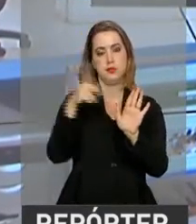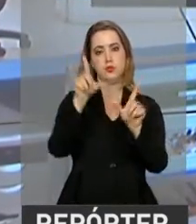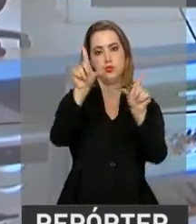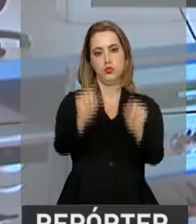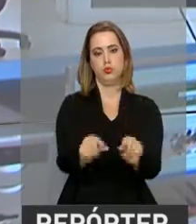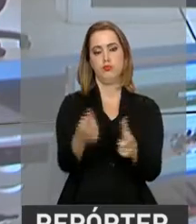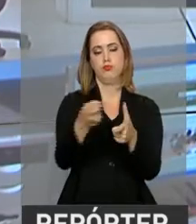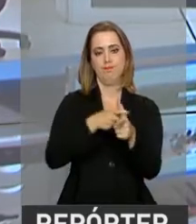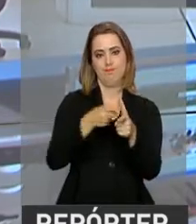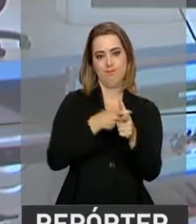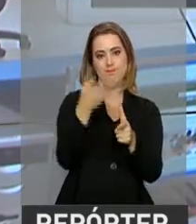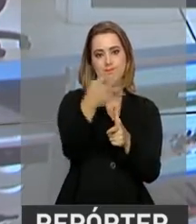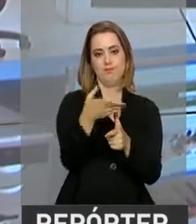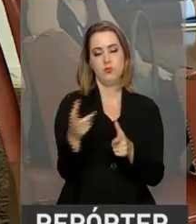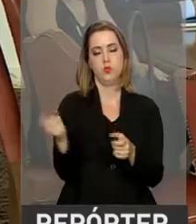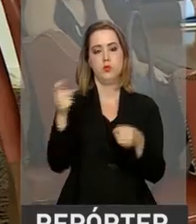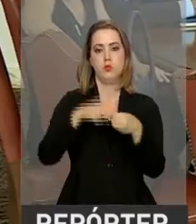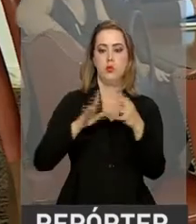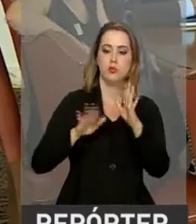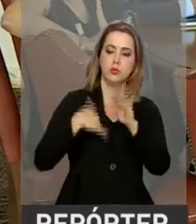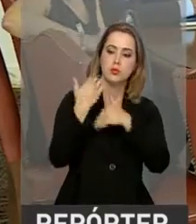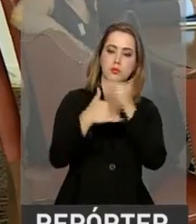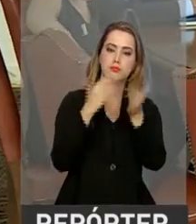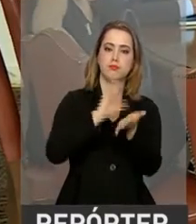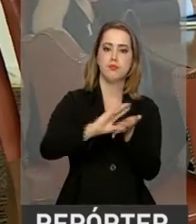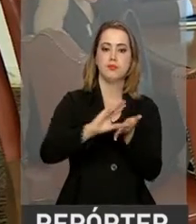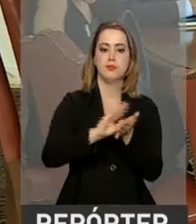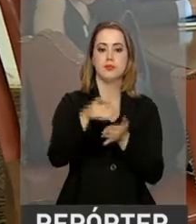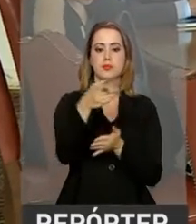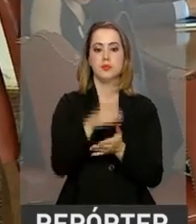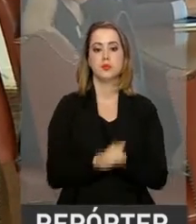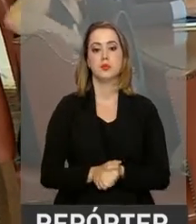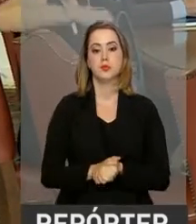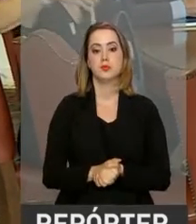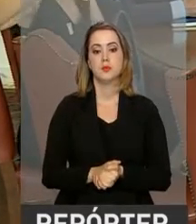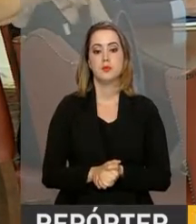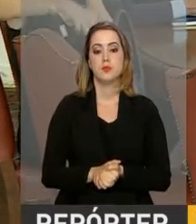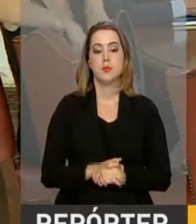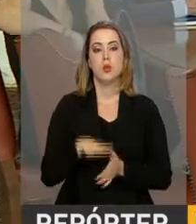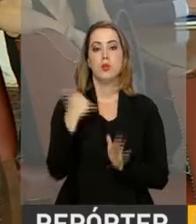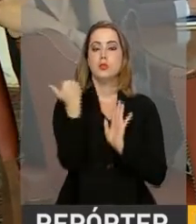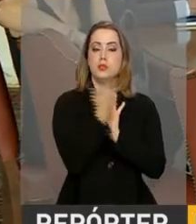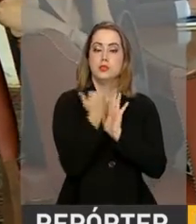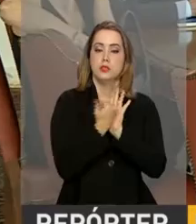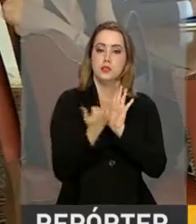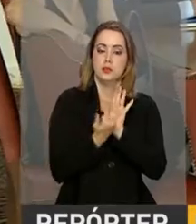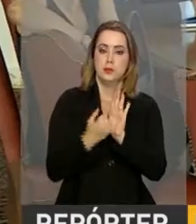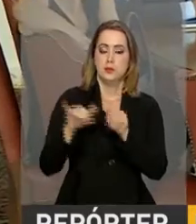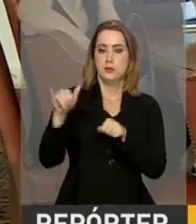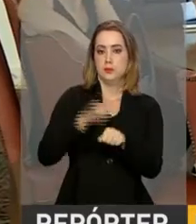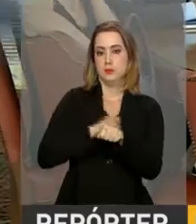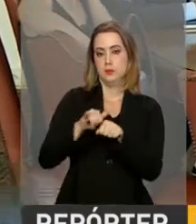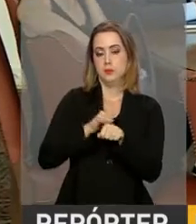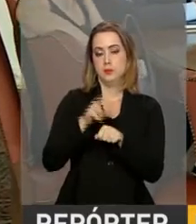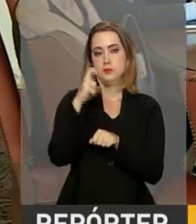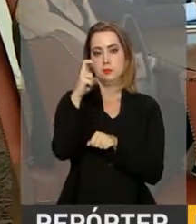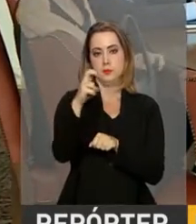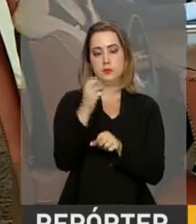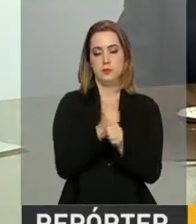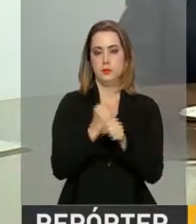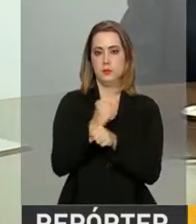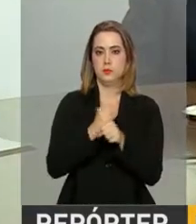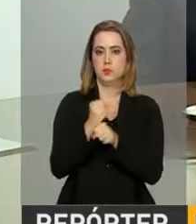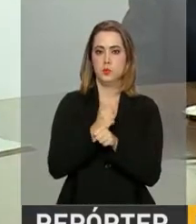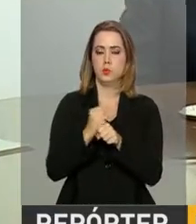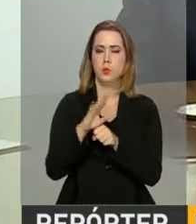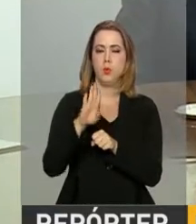os investimentos. Um plano estratégico para os próximos 5 anos com as principais ações da Petrobras.